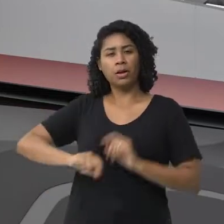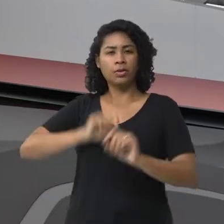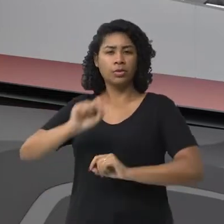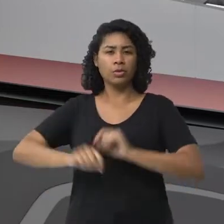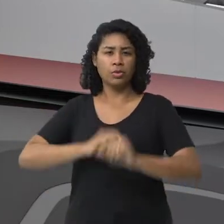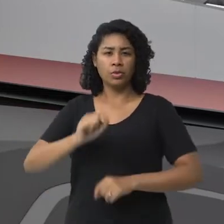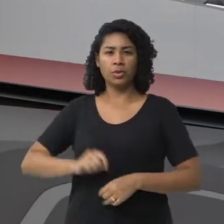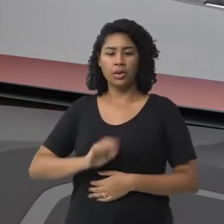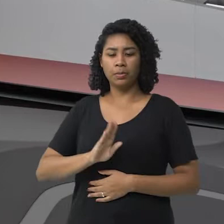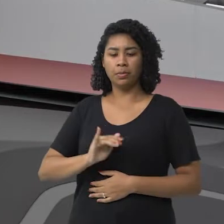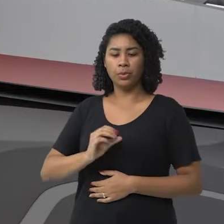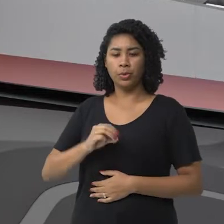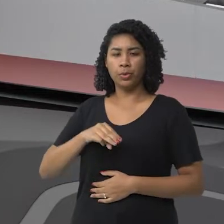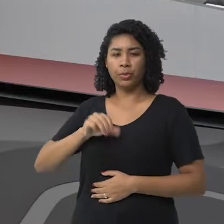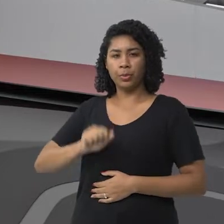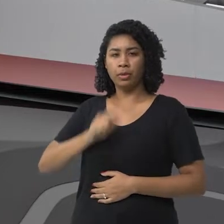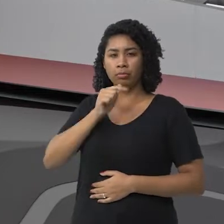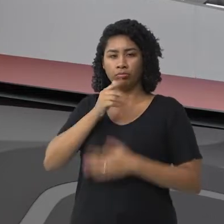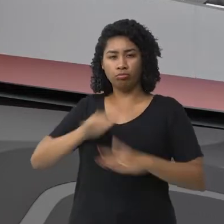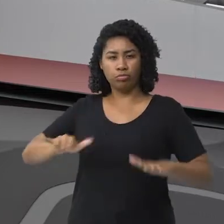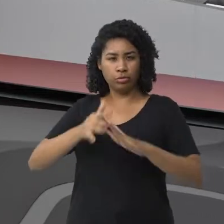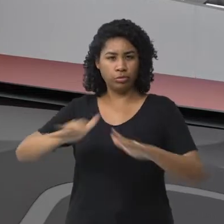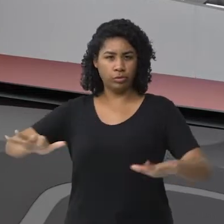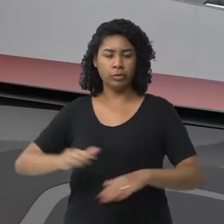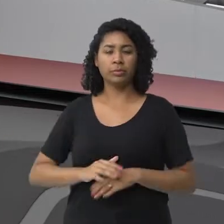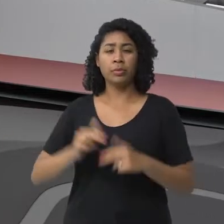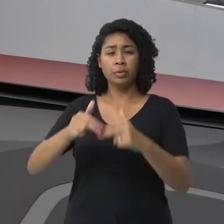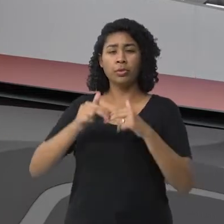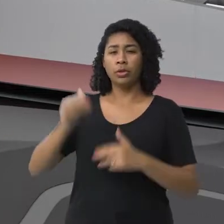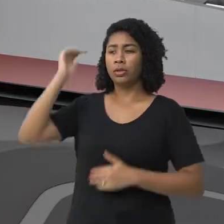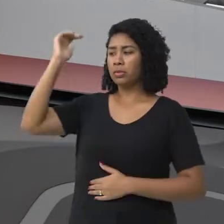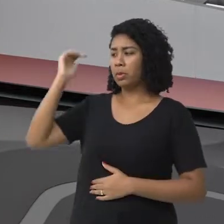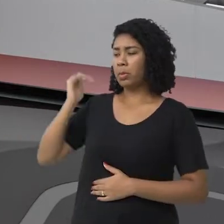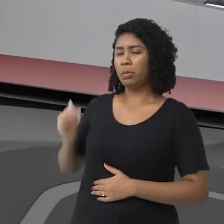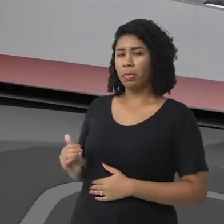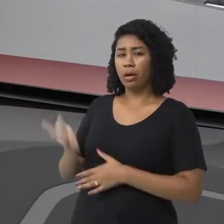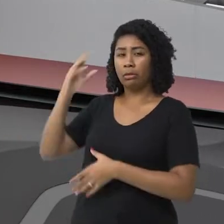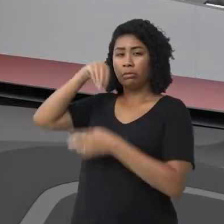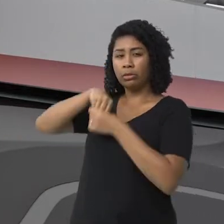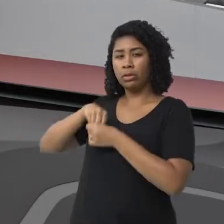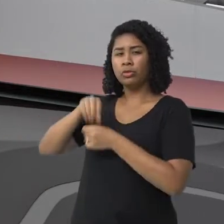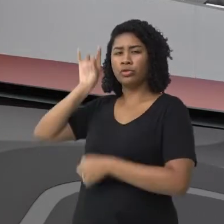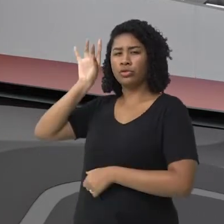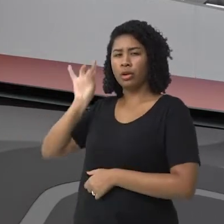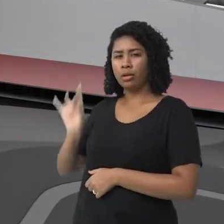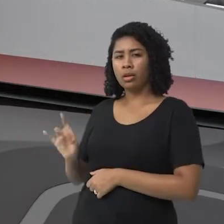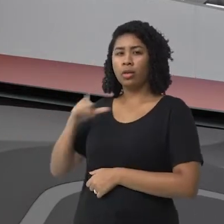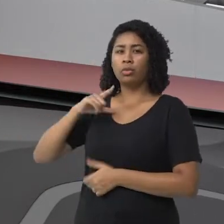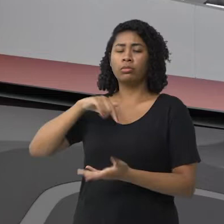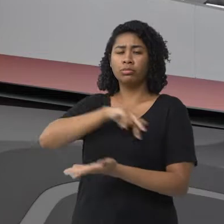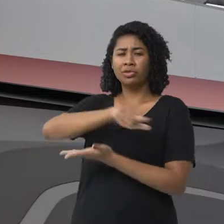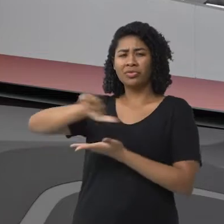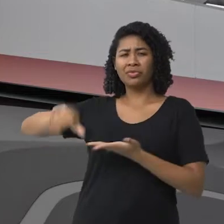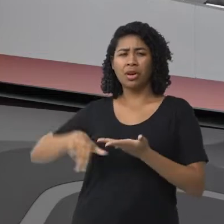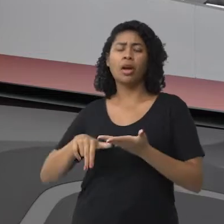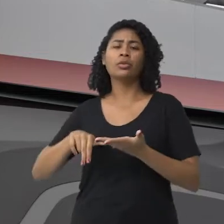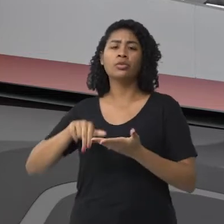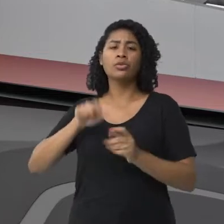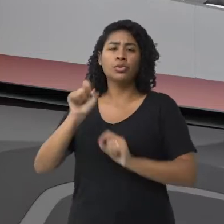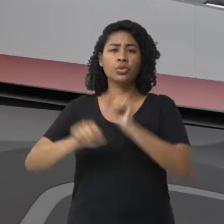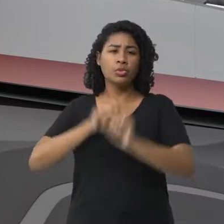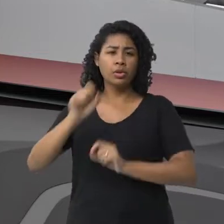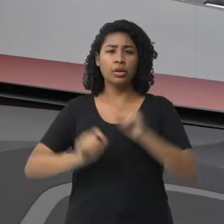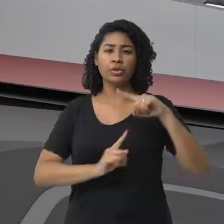chamado bioma marinho. Dentro de cada um desses biomas vão existir uma diversidade em formações